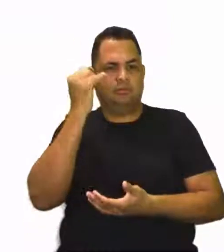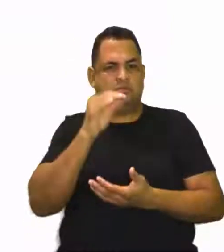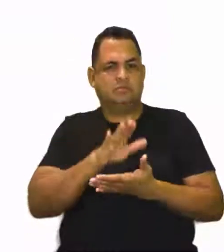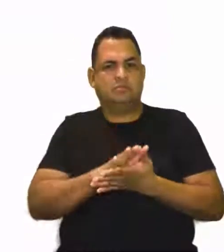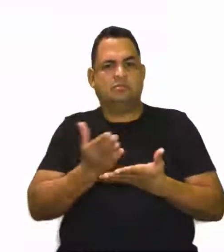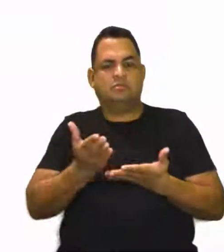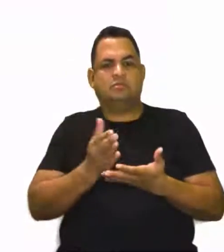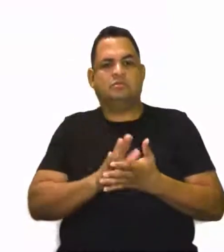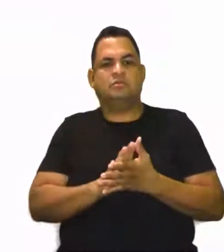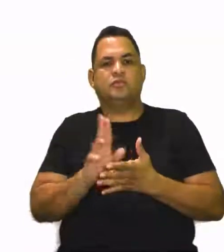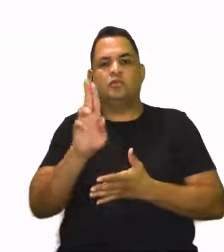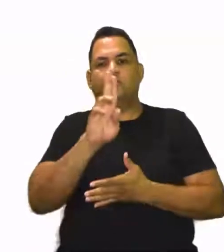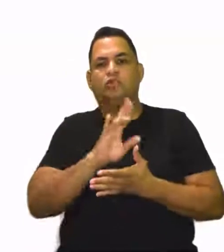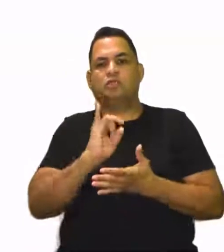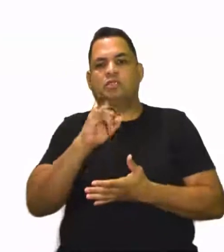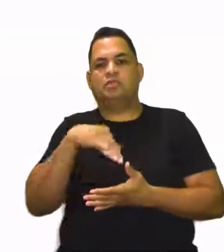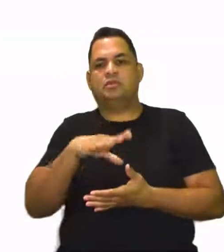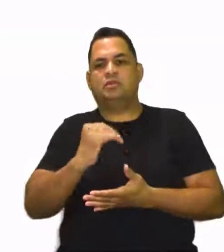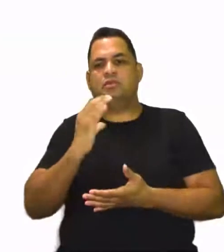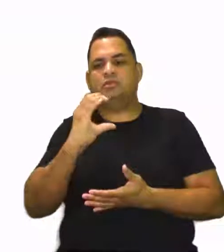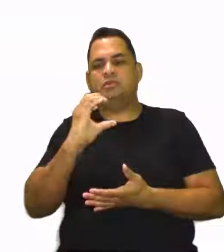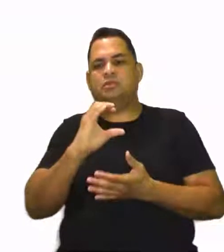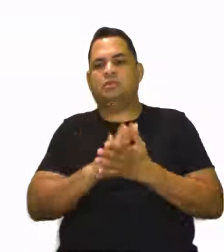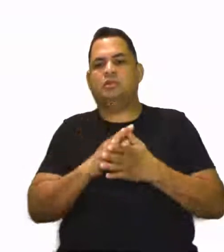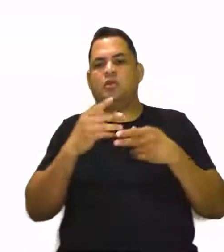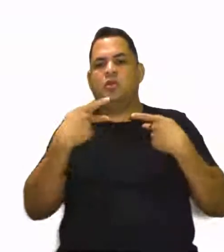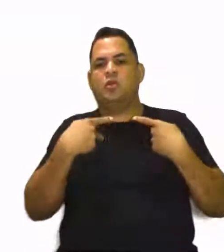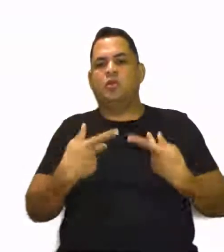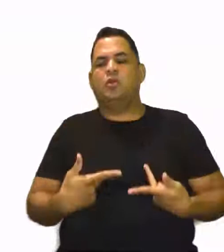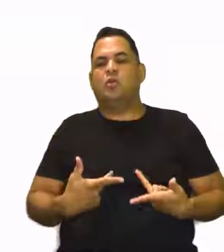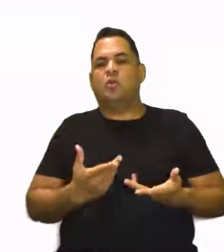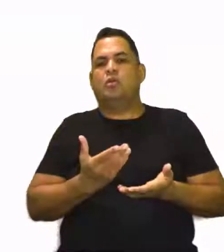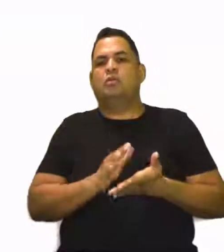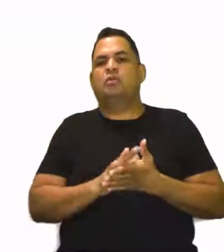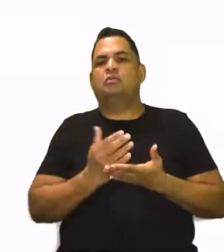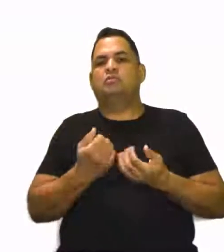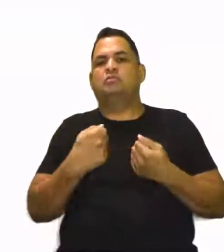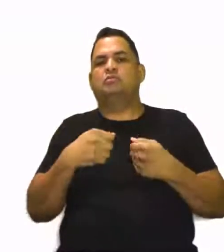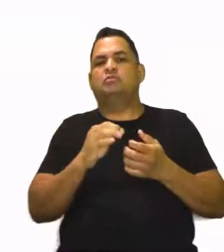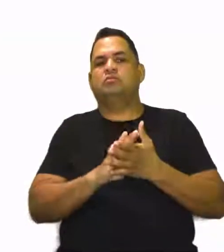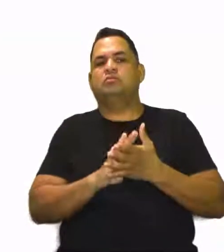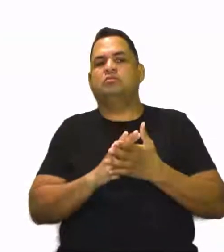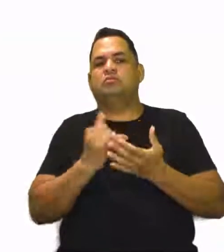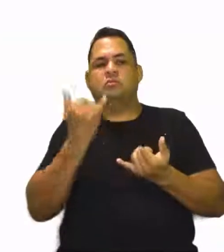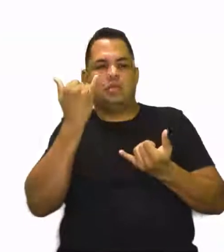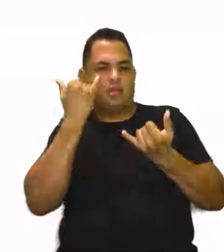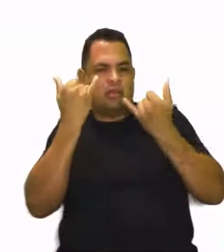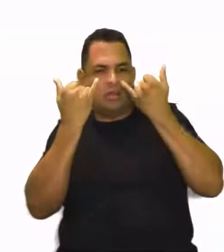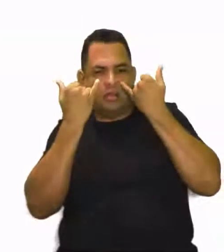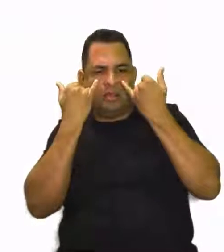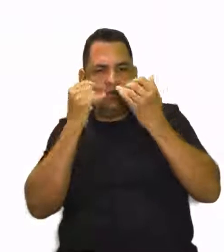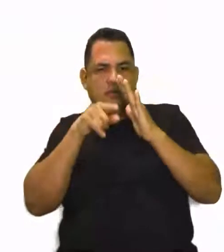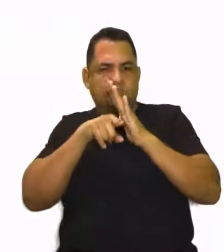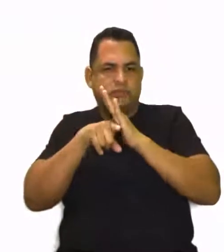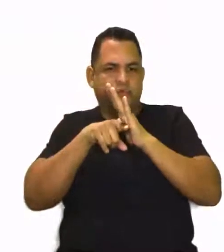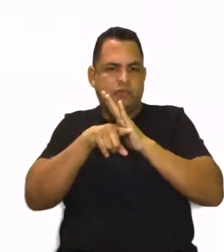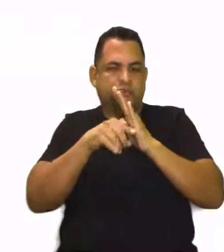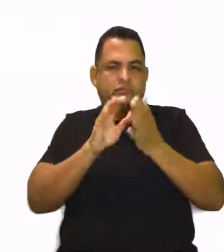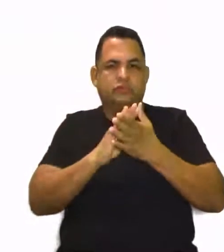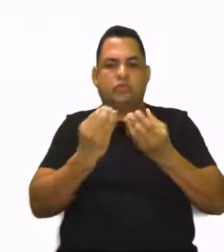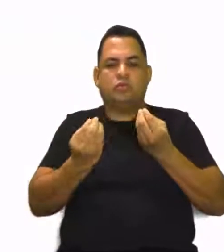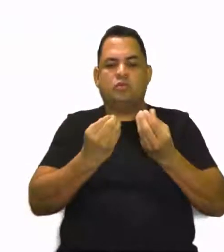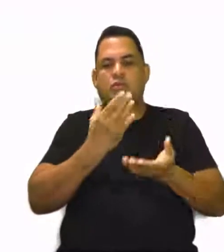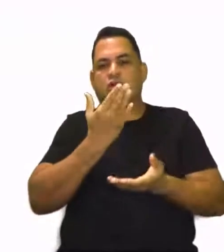por intermédio do índice de massa corporal é possível levantar informações e diagnóstico